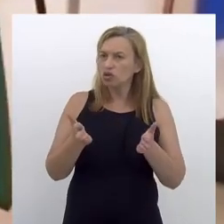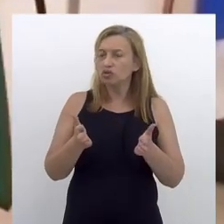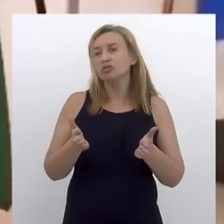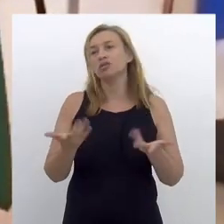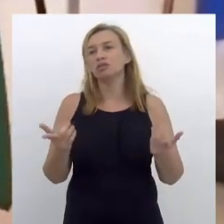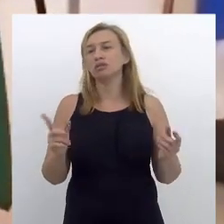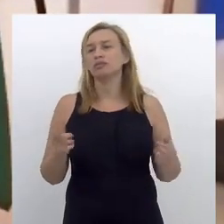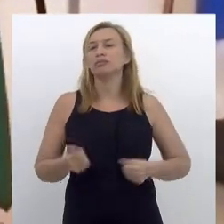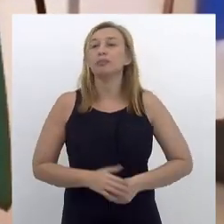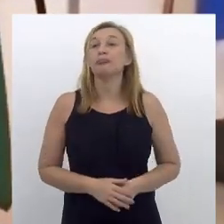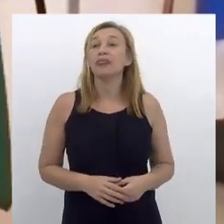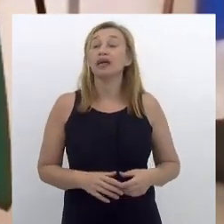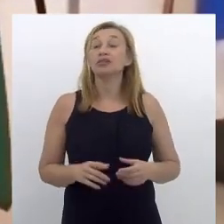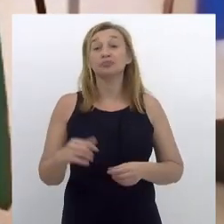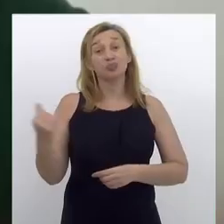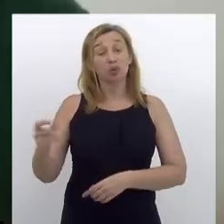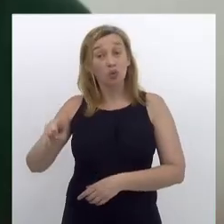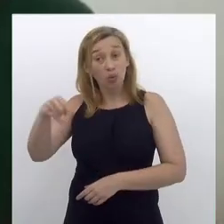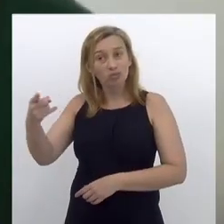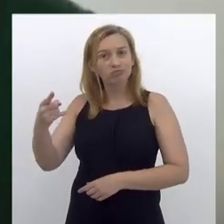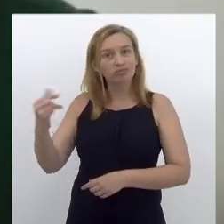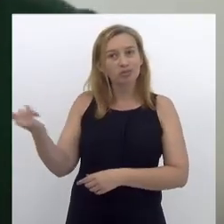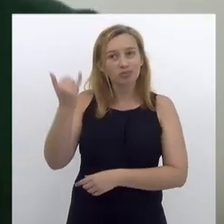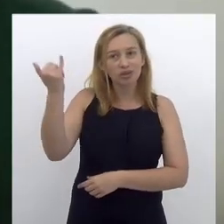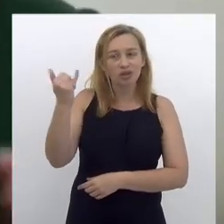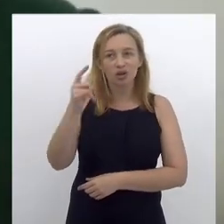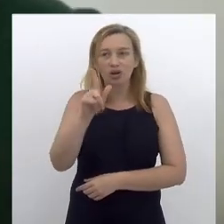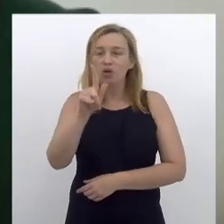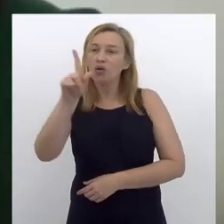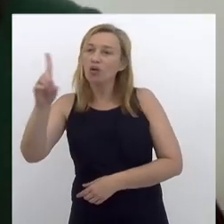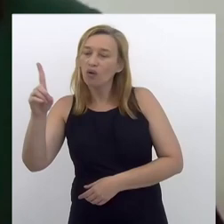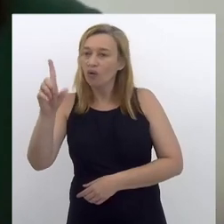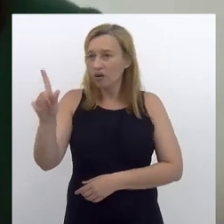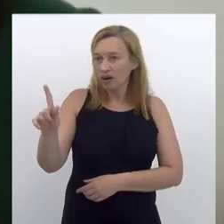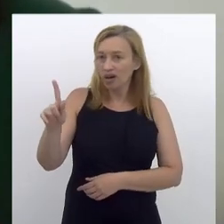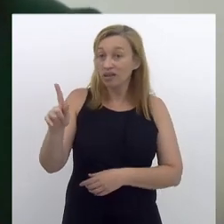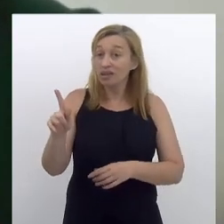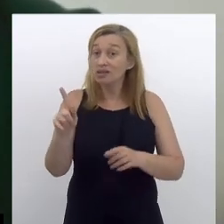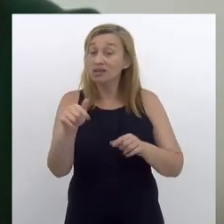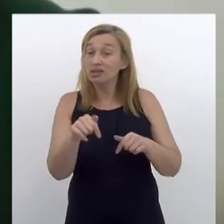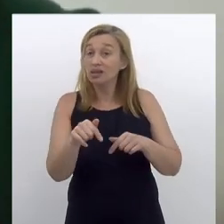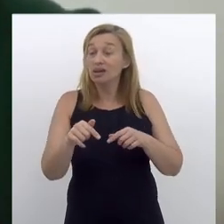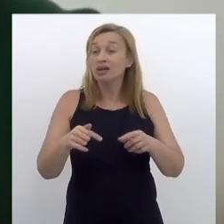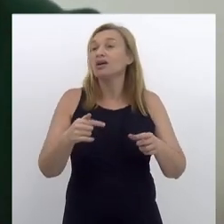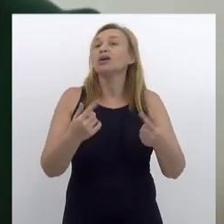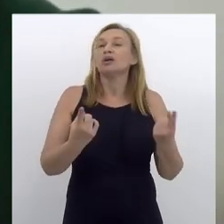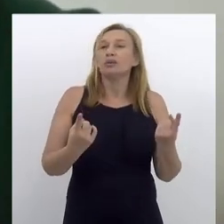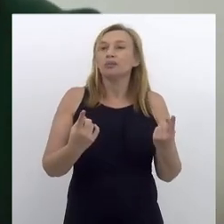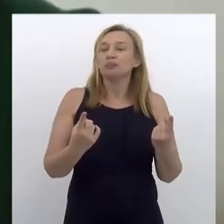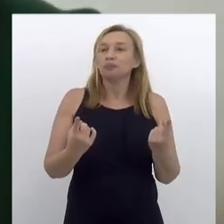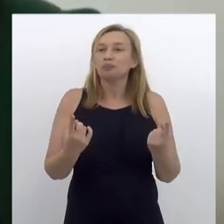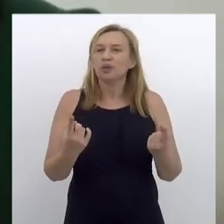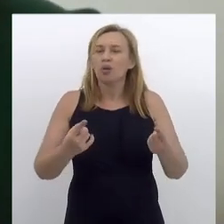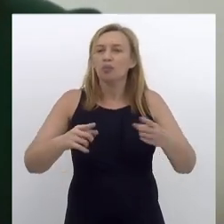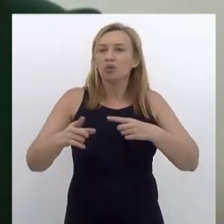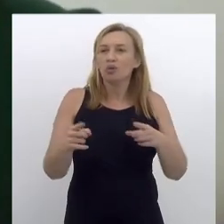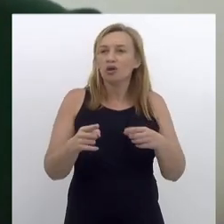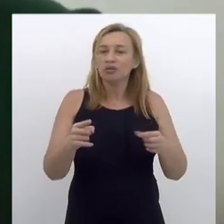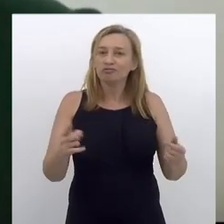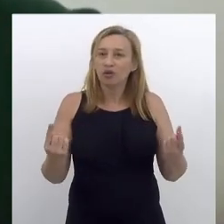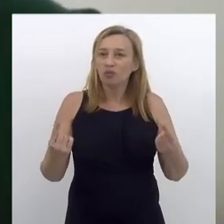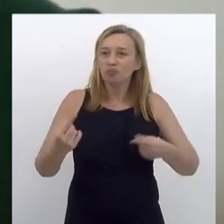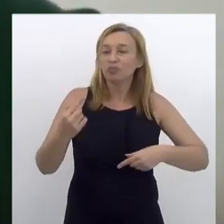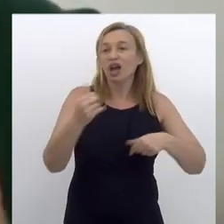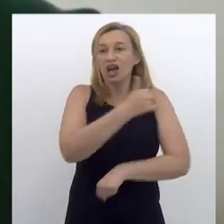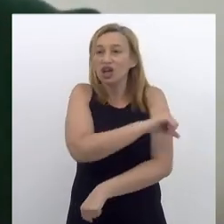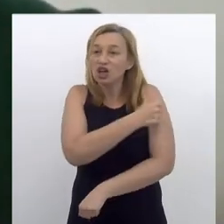que estão participando do fórum. Tem um ponto importante, né? O slogan desse programa Rio em Foco é aqui política e economia caminham juntas.